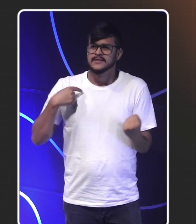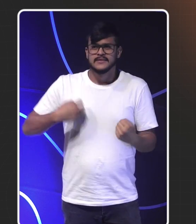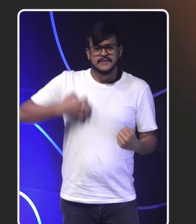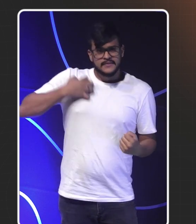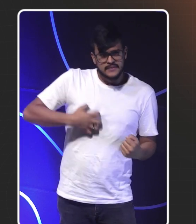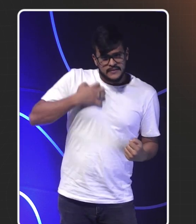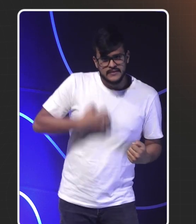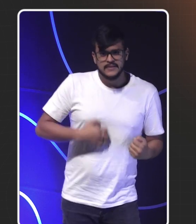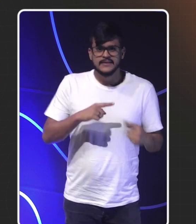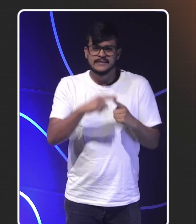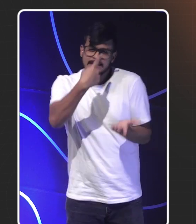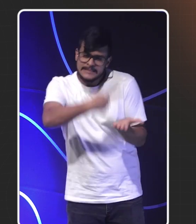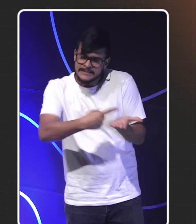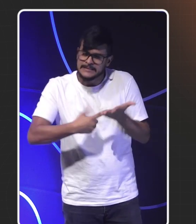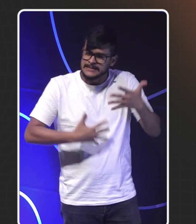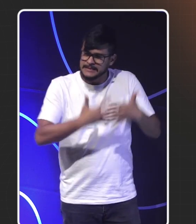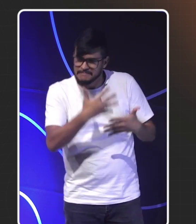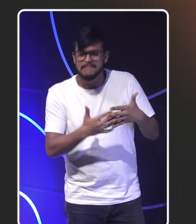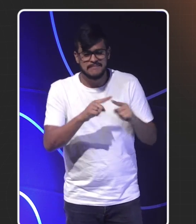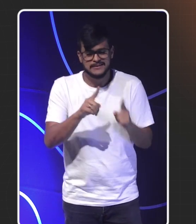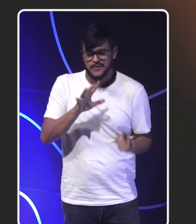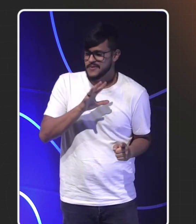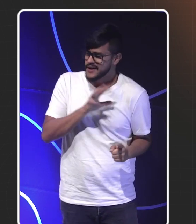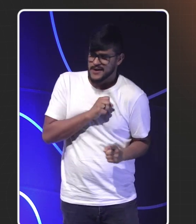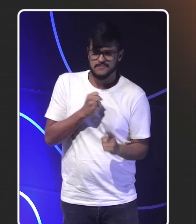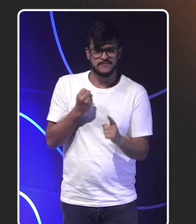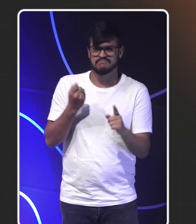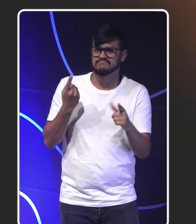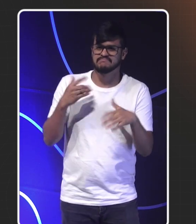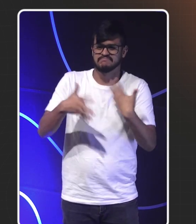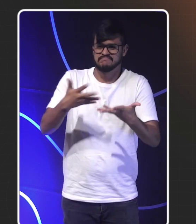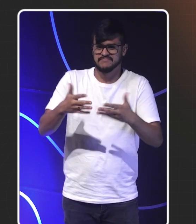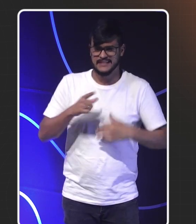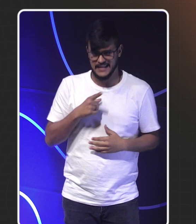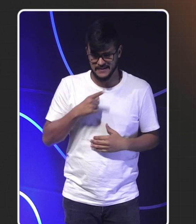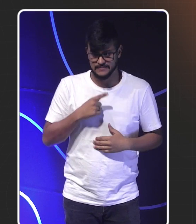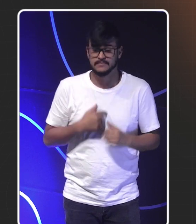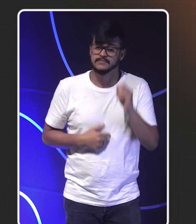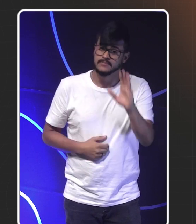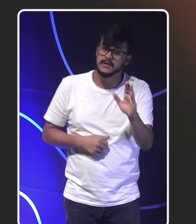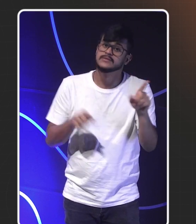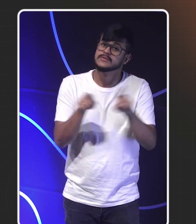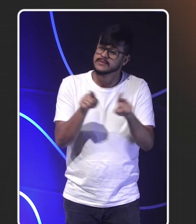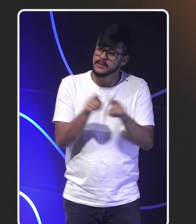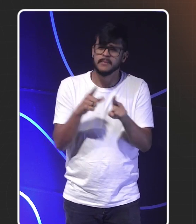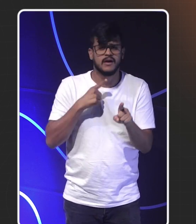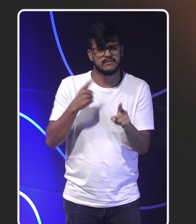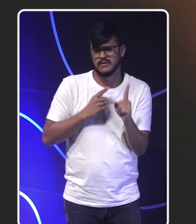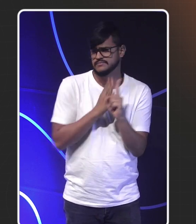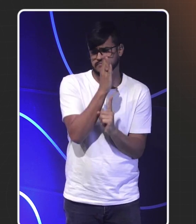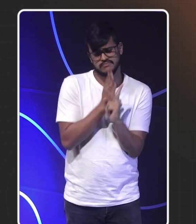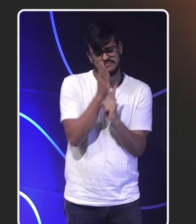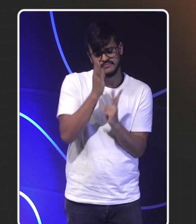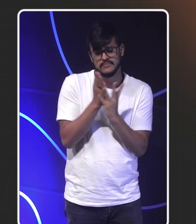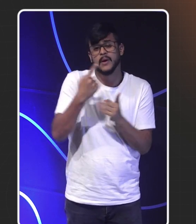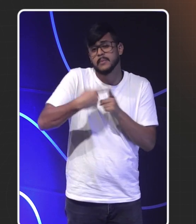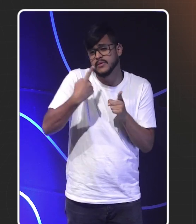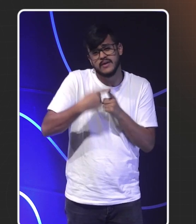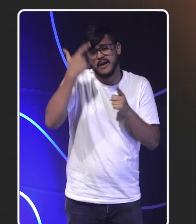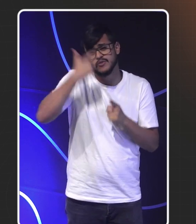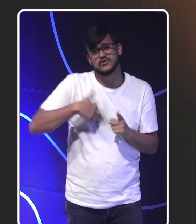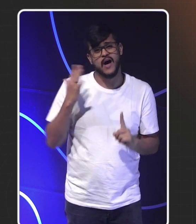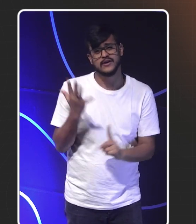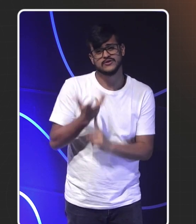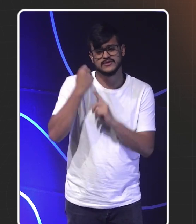briefing é fechadinho, mas eu adoro. Só que, ao mesmo tempo, eu também sou uma pessoa multifacetada, eu me vejo como um artista. Então, eu